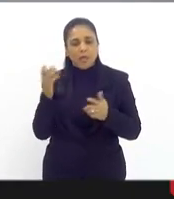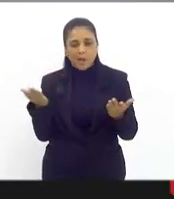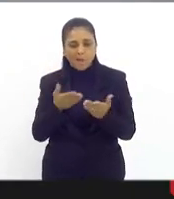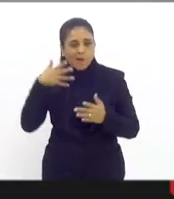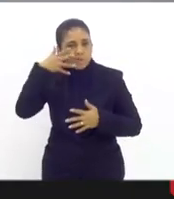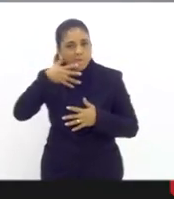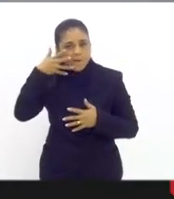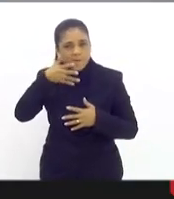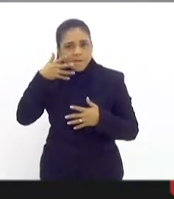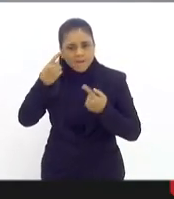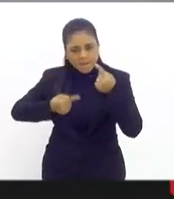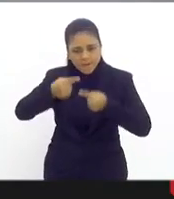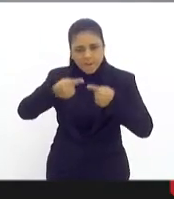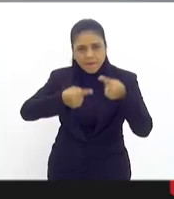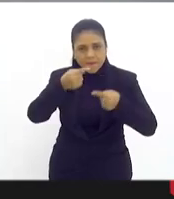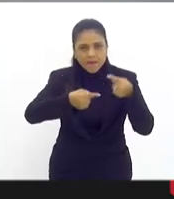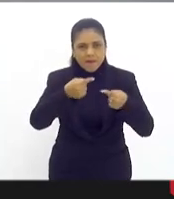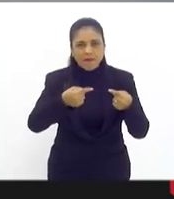agora